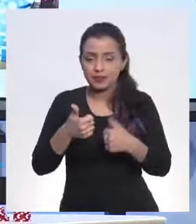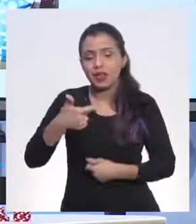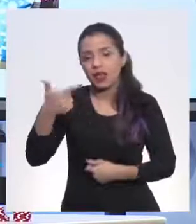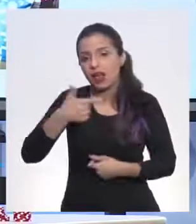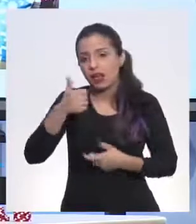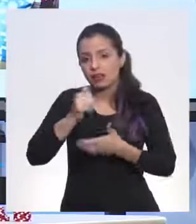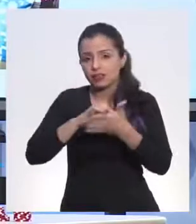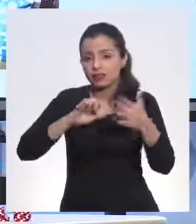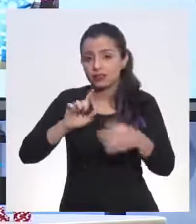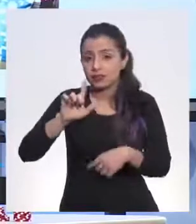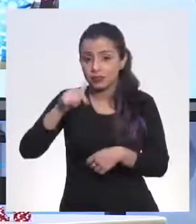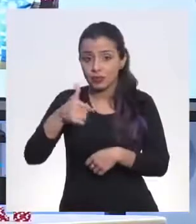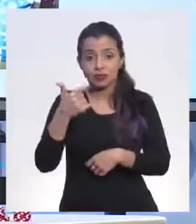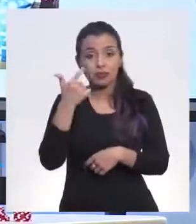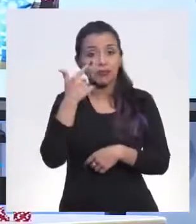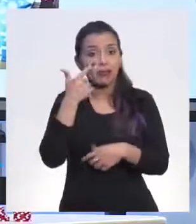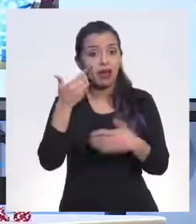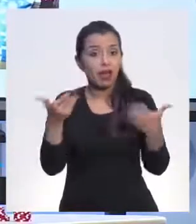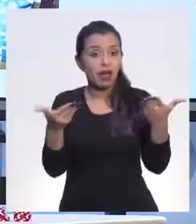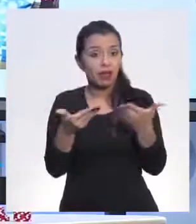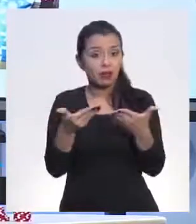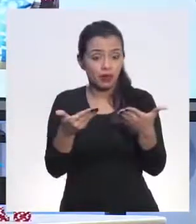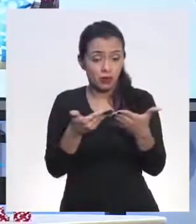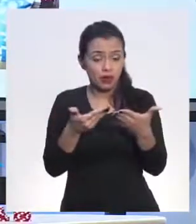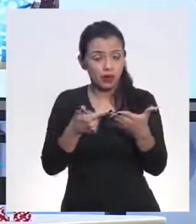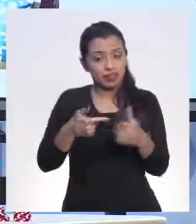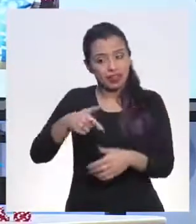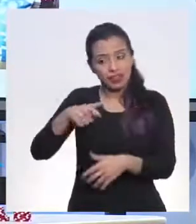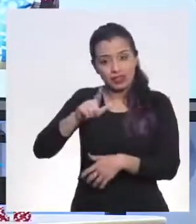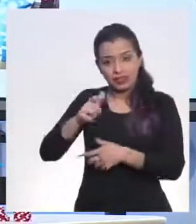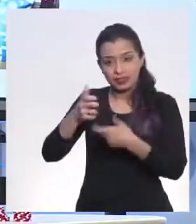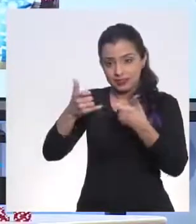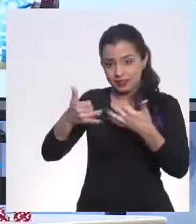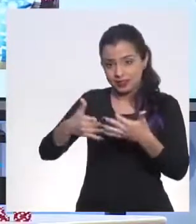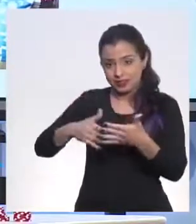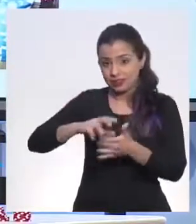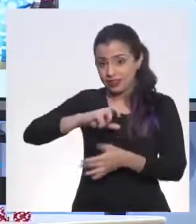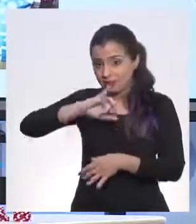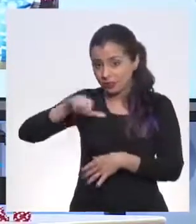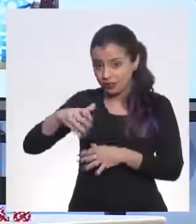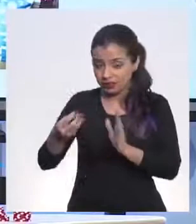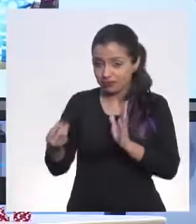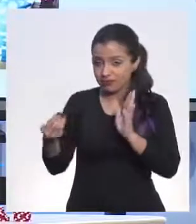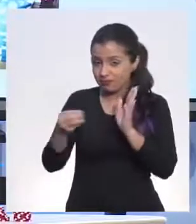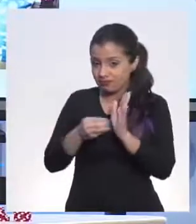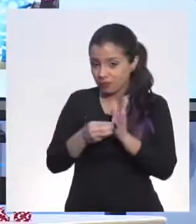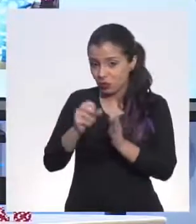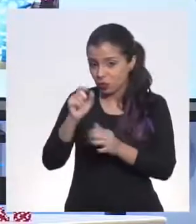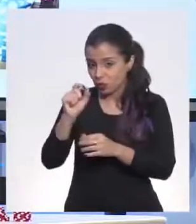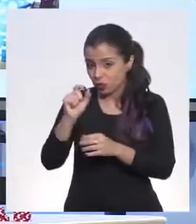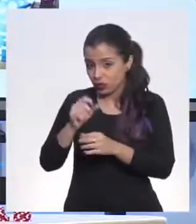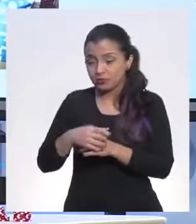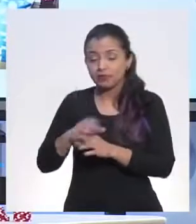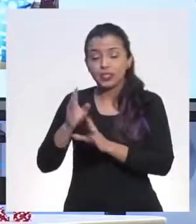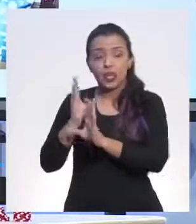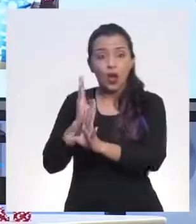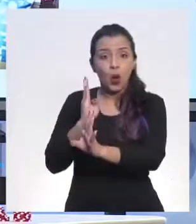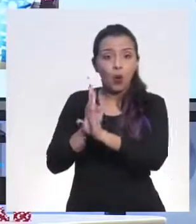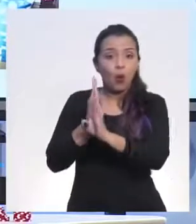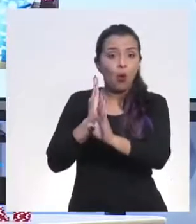missão de vocês, né? Já vou até antecipar um pouquinho, então anota aí a missão de vocês. A missão aí é